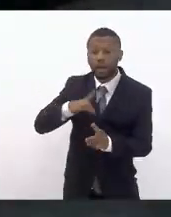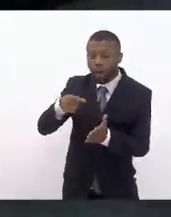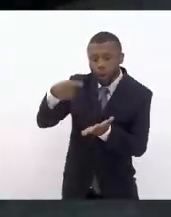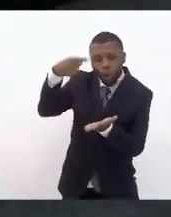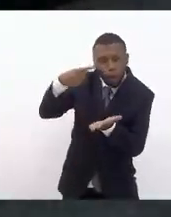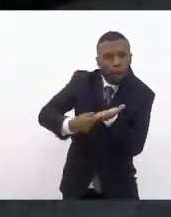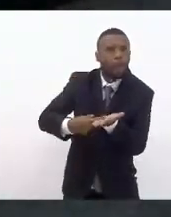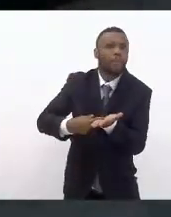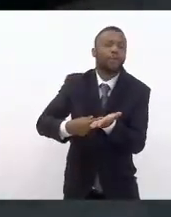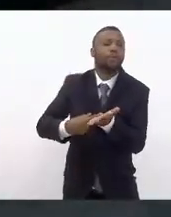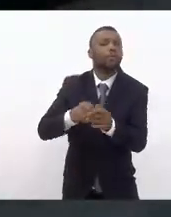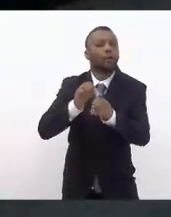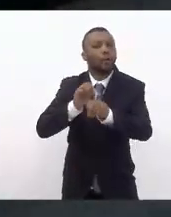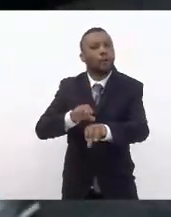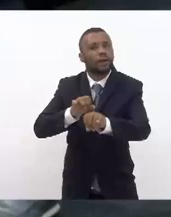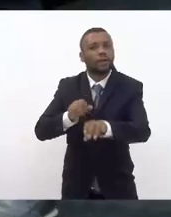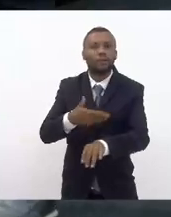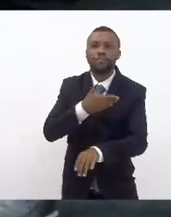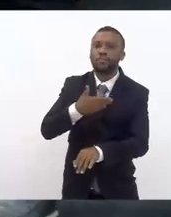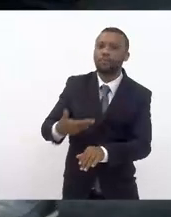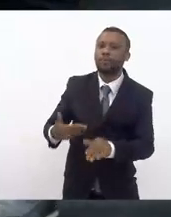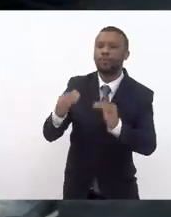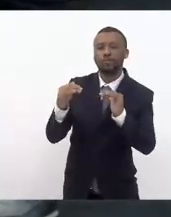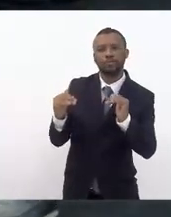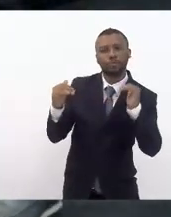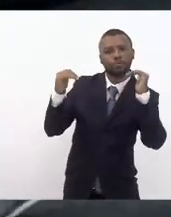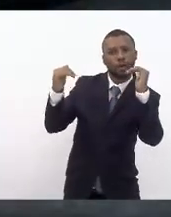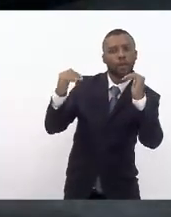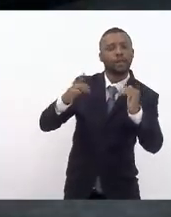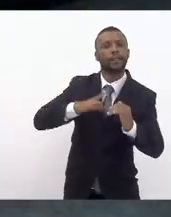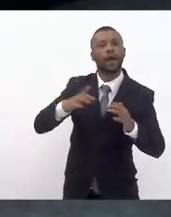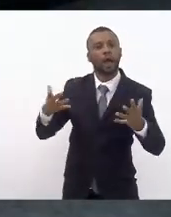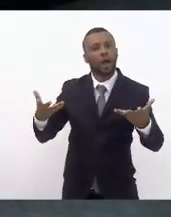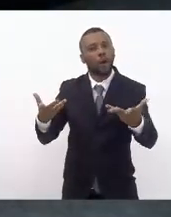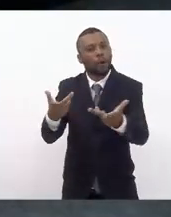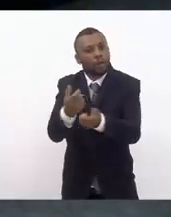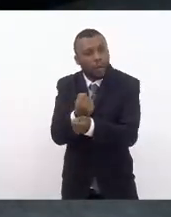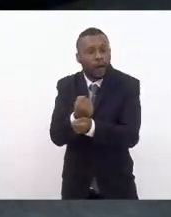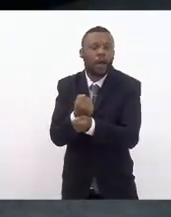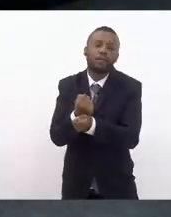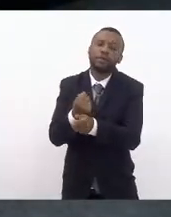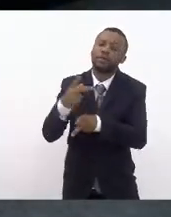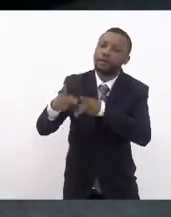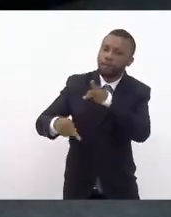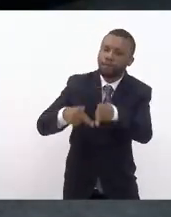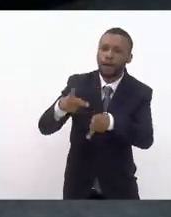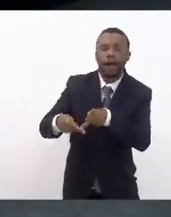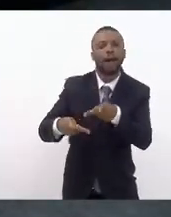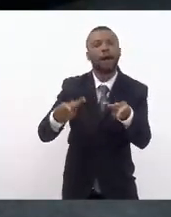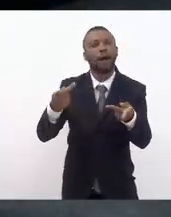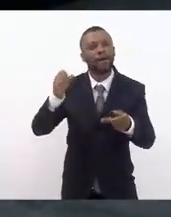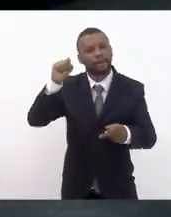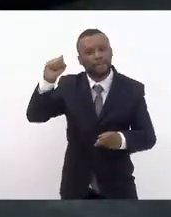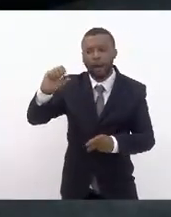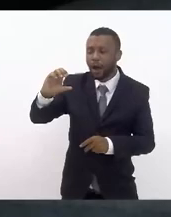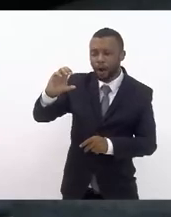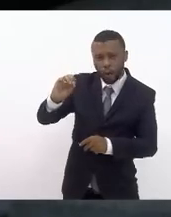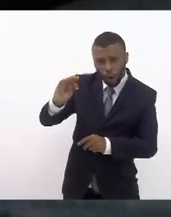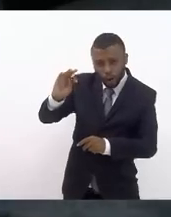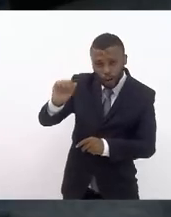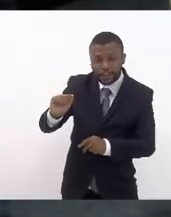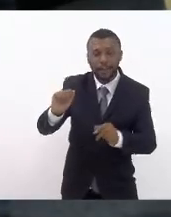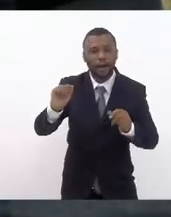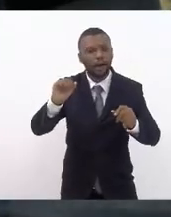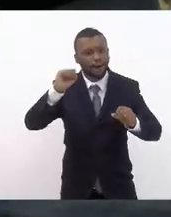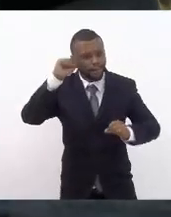compromisso com o ensino público superior, de qualidade e popular. Viva as cotas, viva a